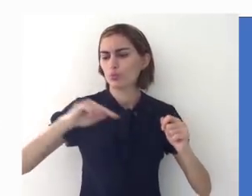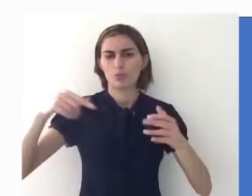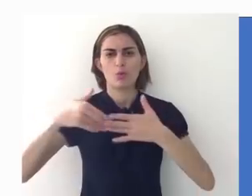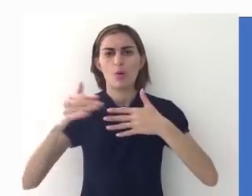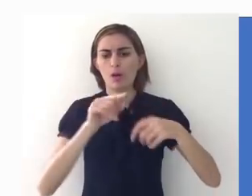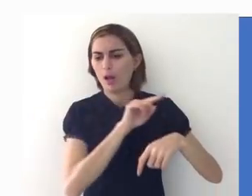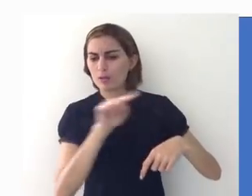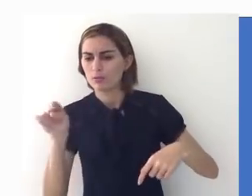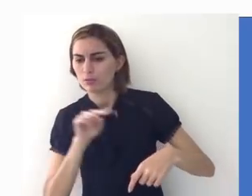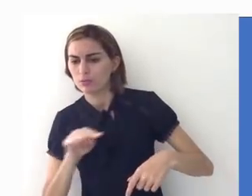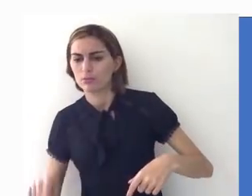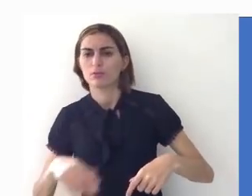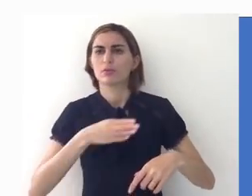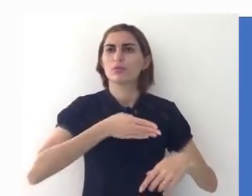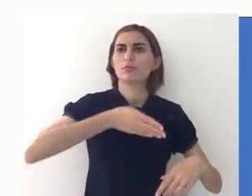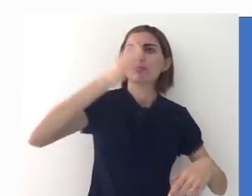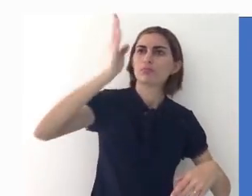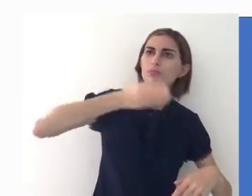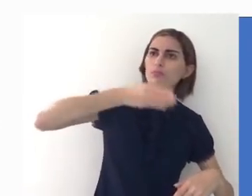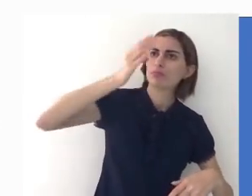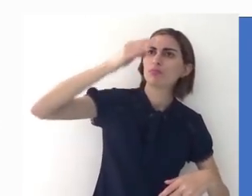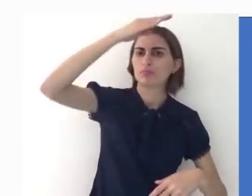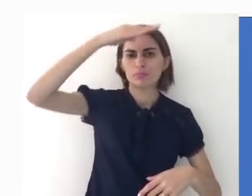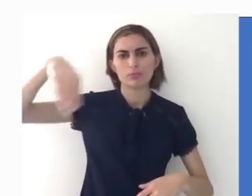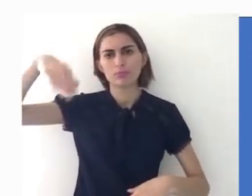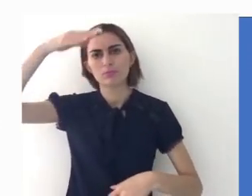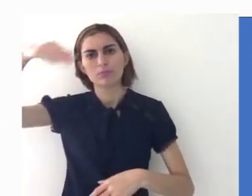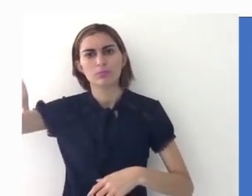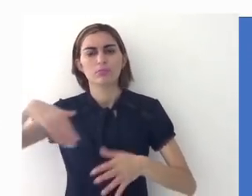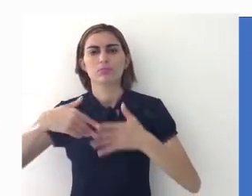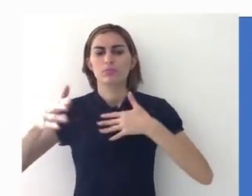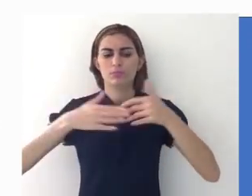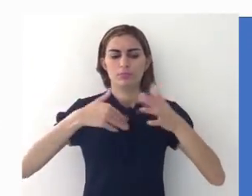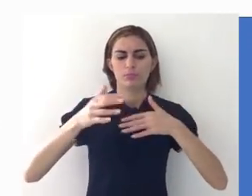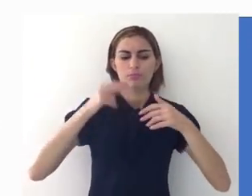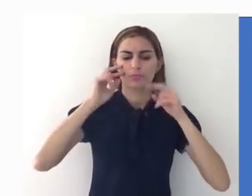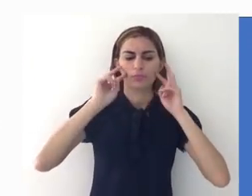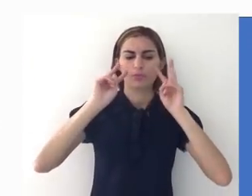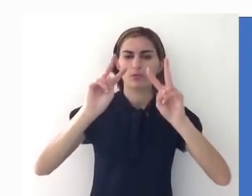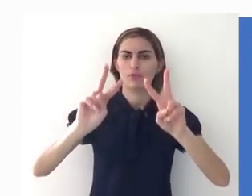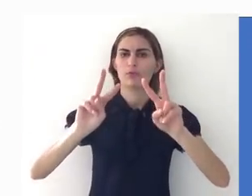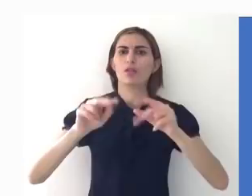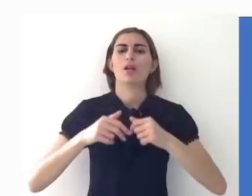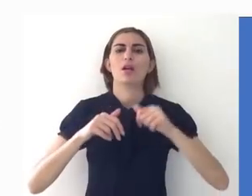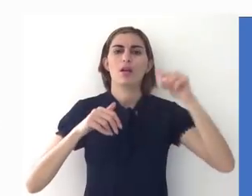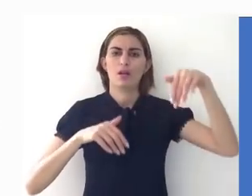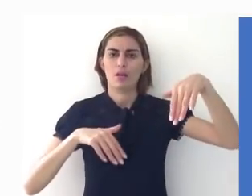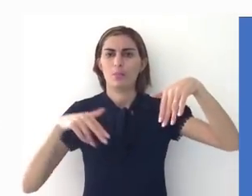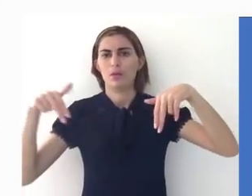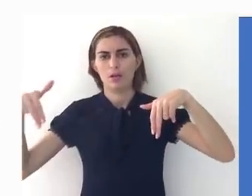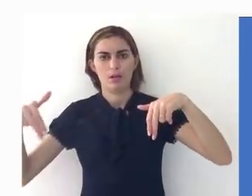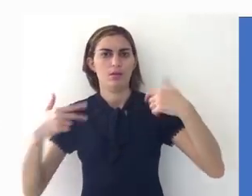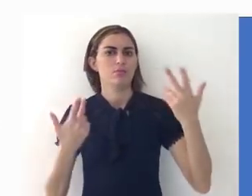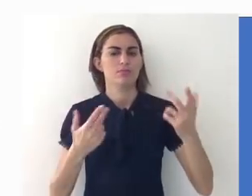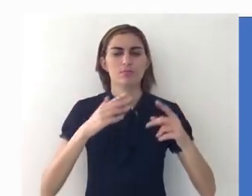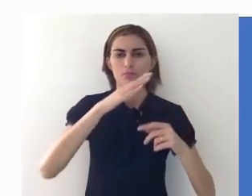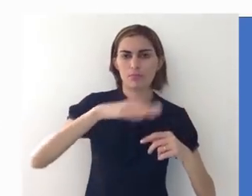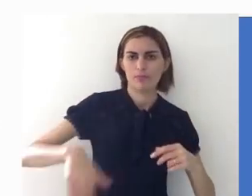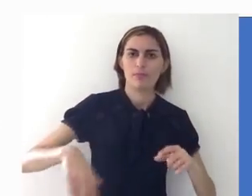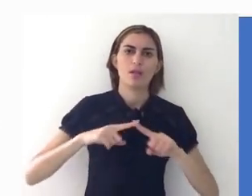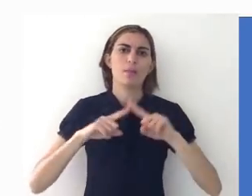tela, que elas podem estar em qualquer posição, assim, né? Gira ou não, porque geralmente a gente só tem a mania de ver